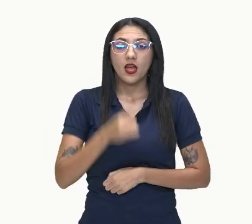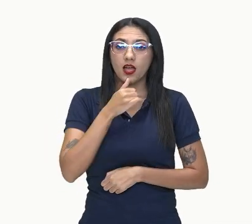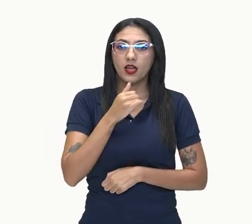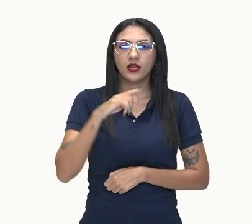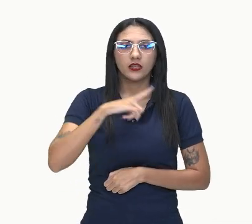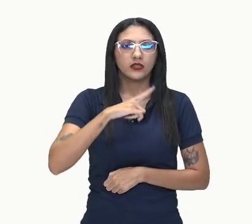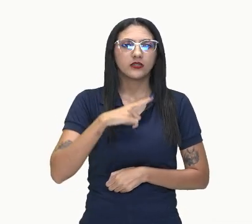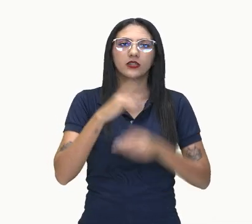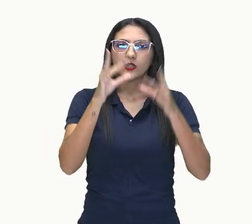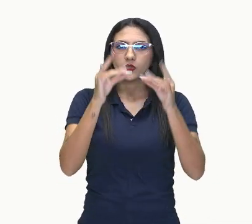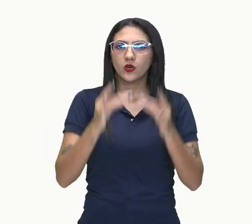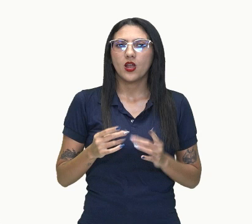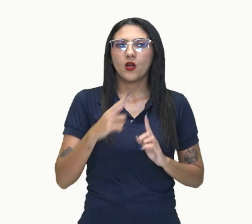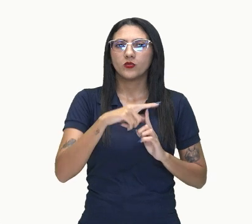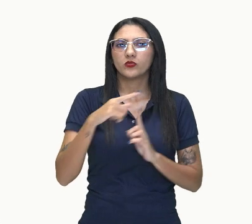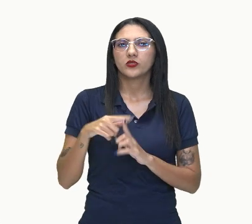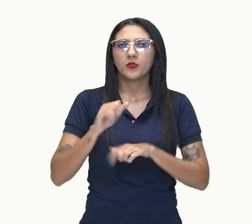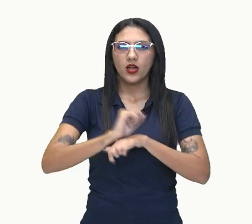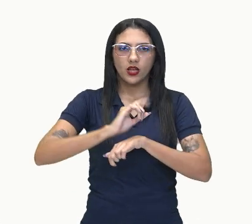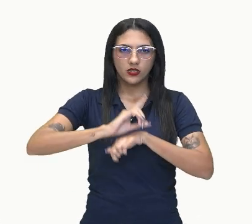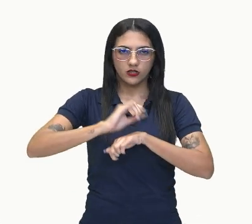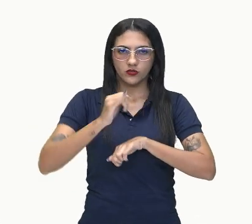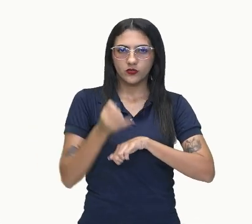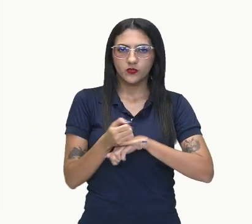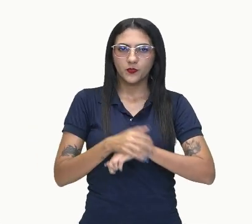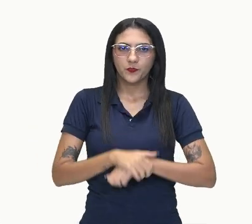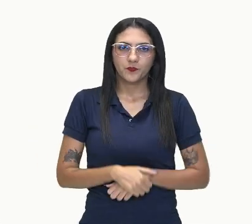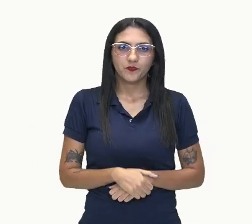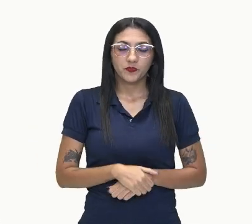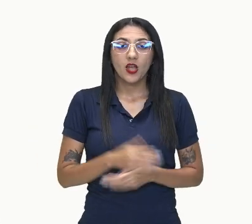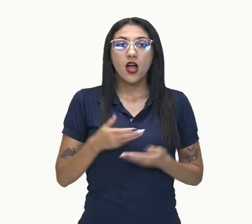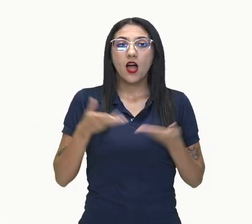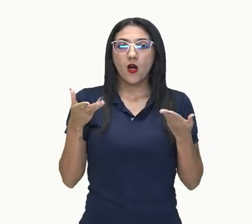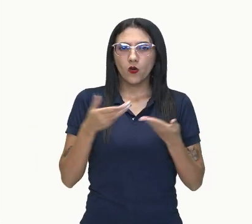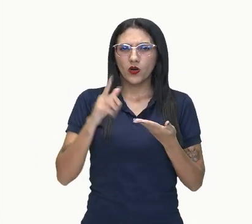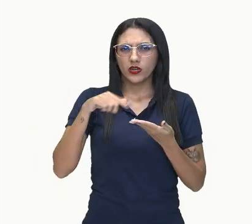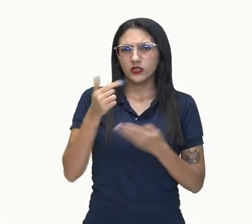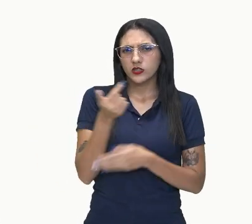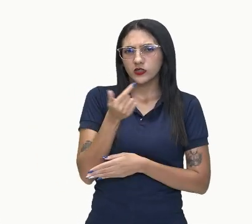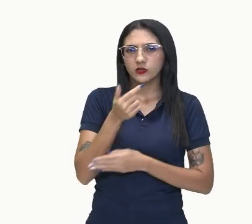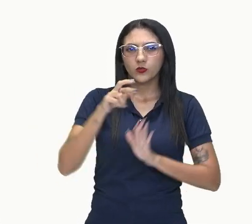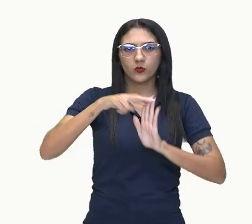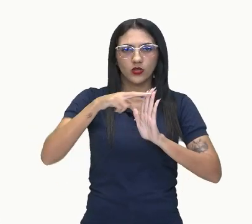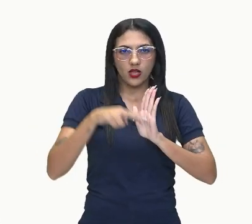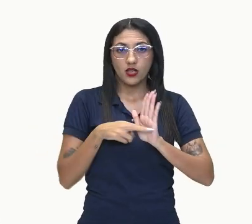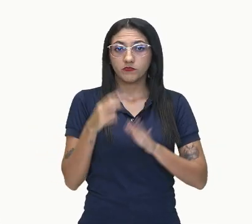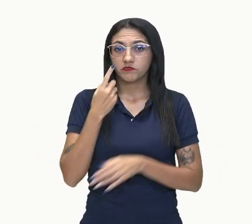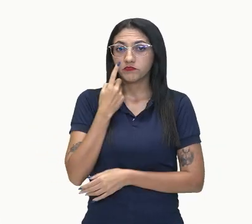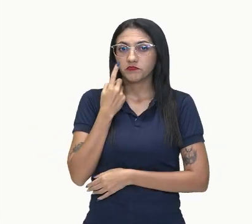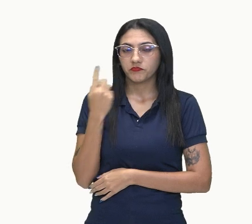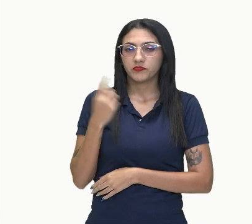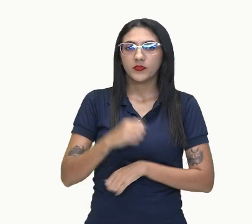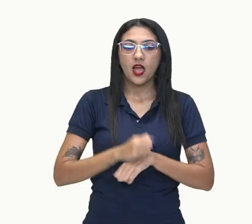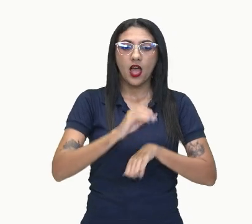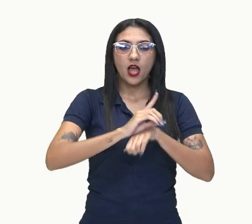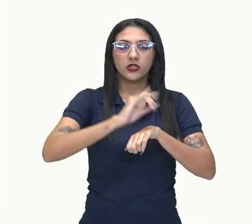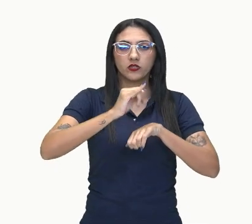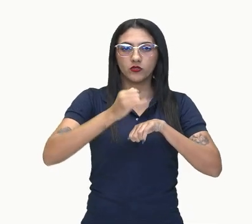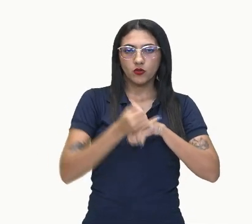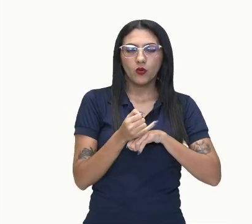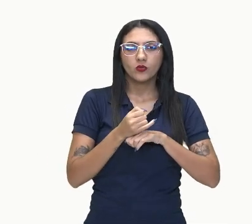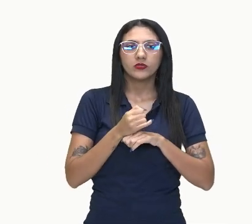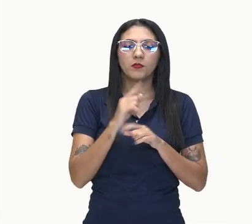os short adjectives. Nessa próxima regra, nós temos aí, ó, adjective mais